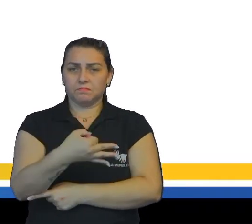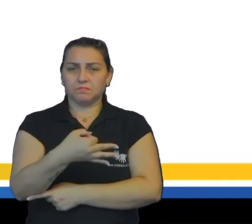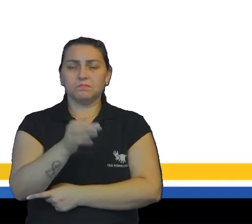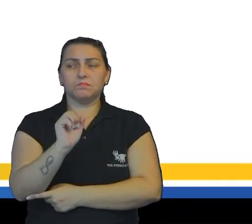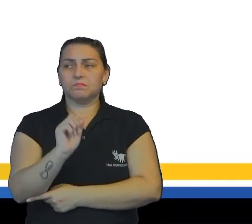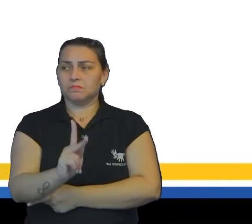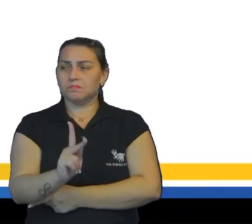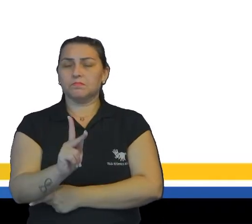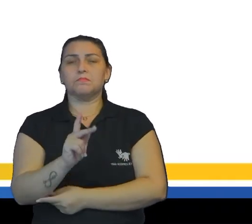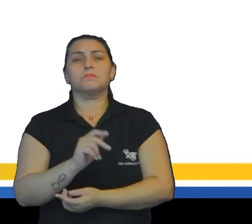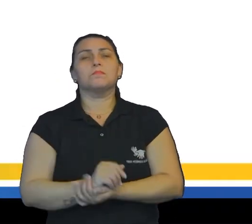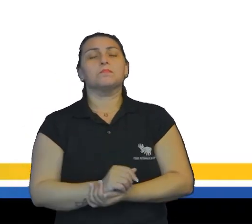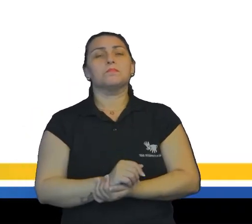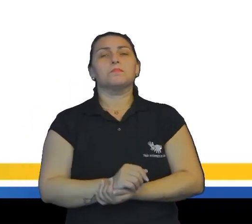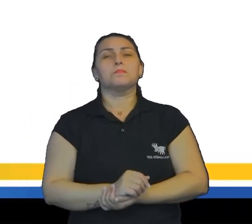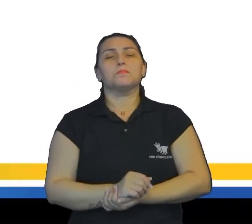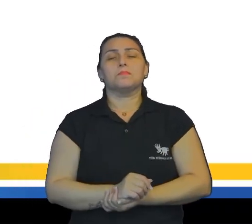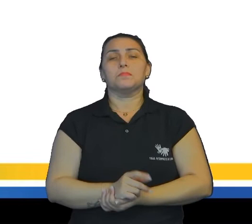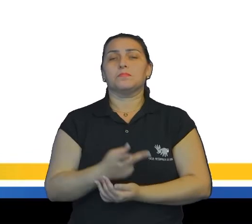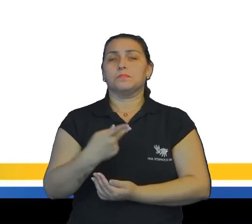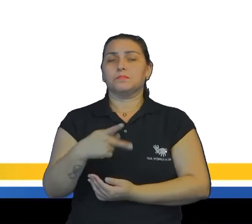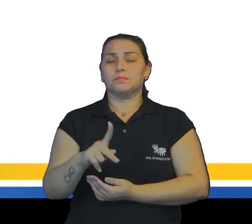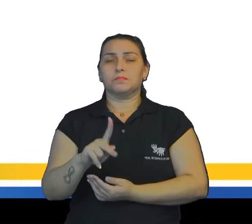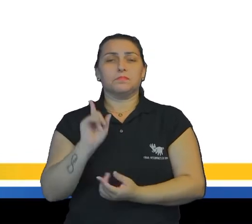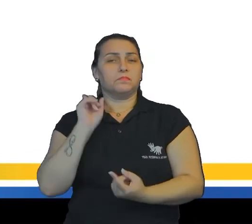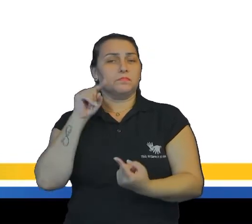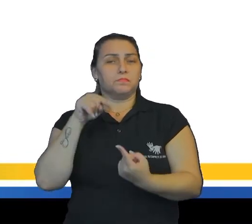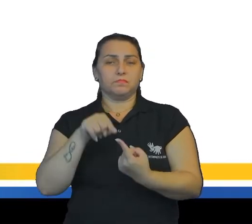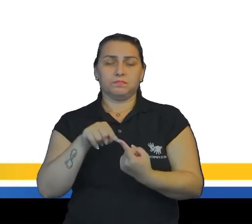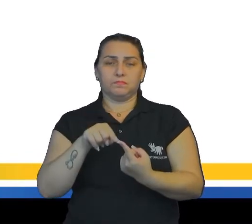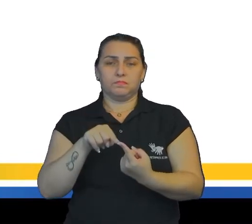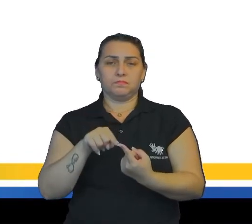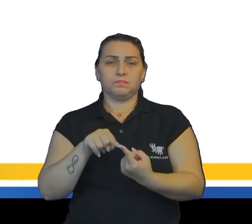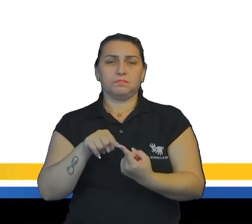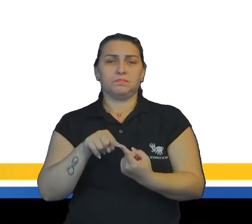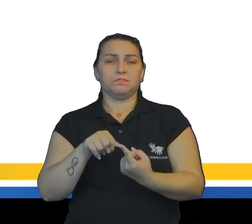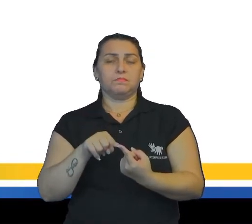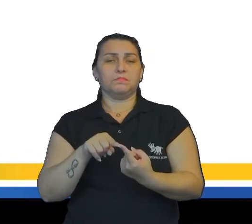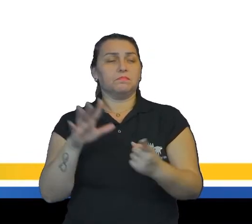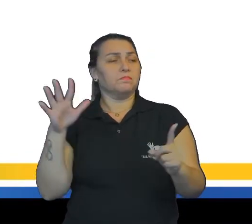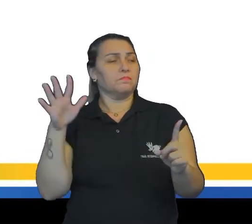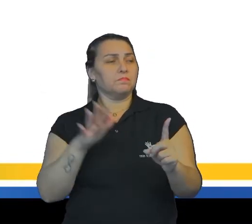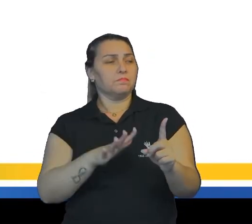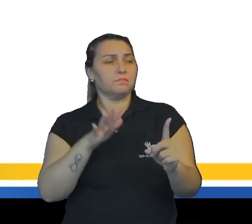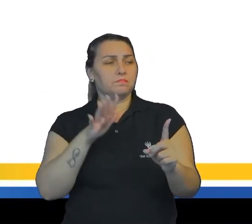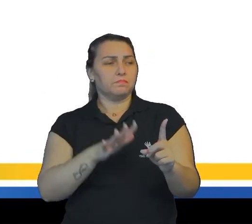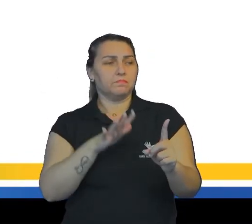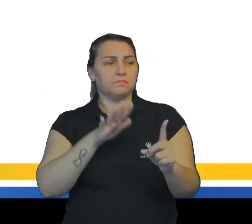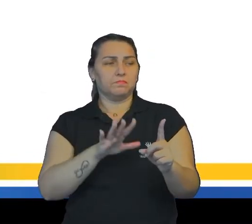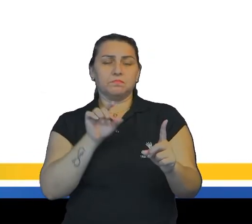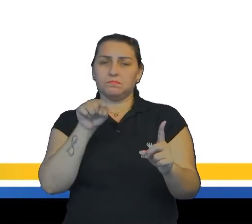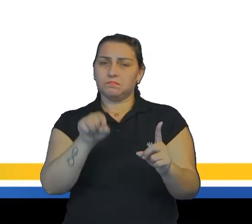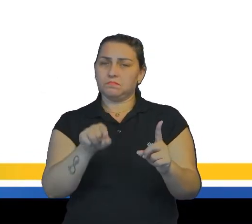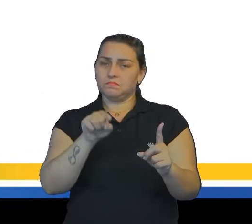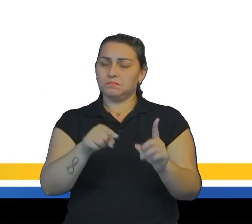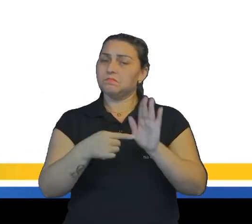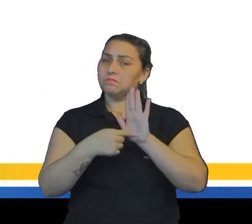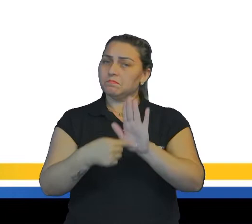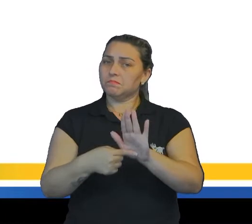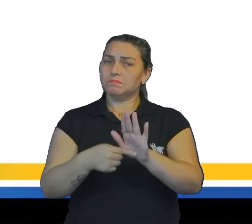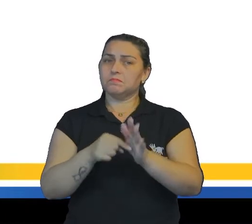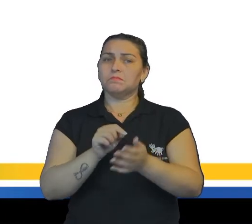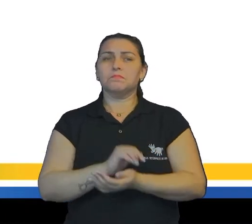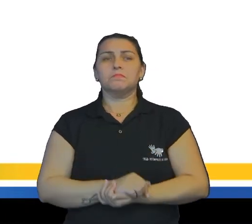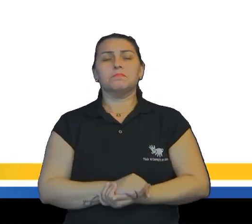No desenvolvimento, aí, a sua meta é convencer daquilo que você está expondo.